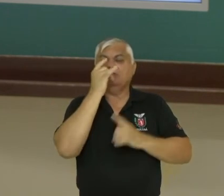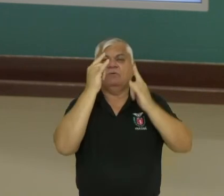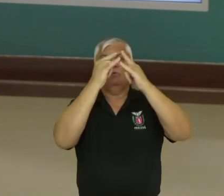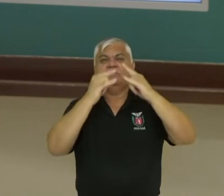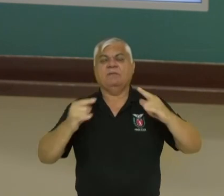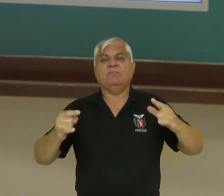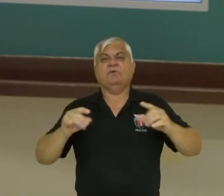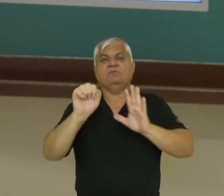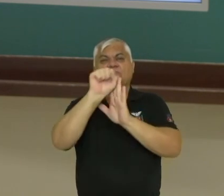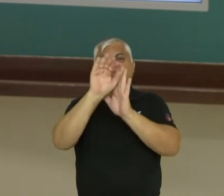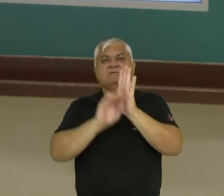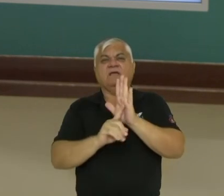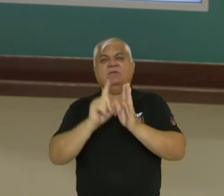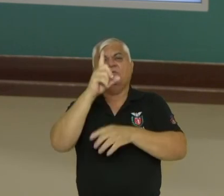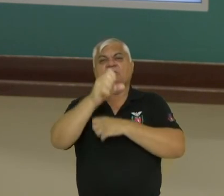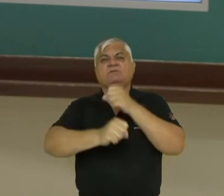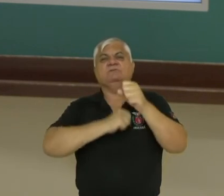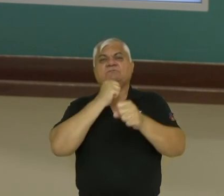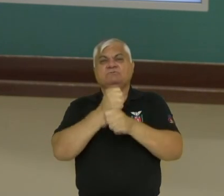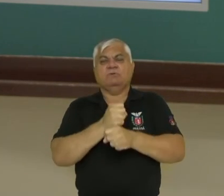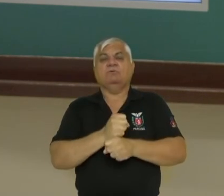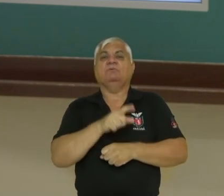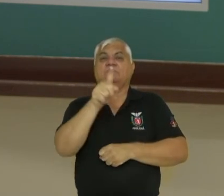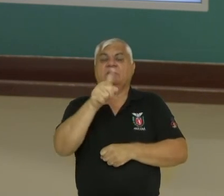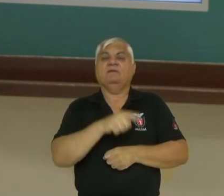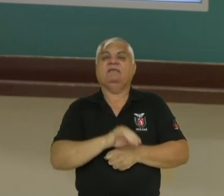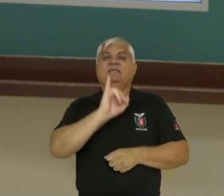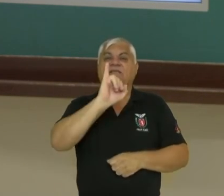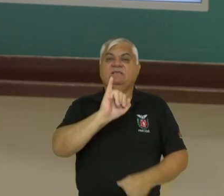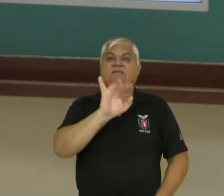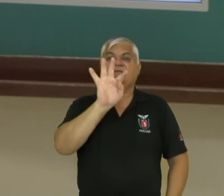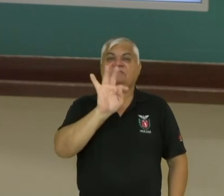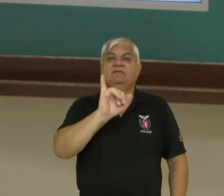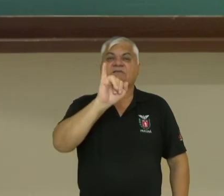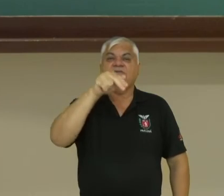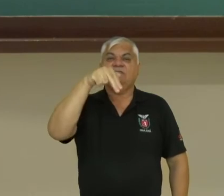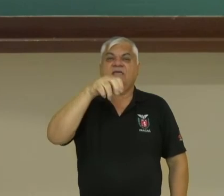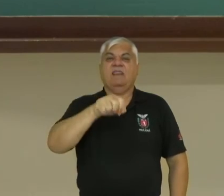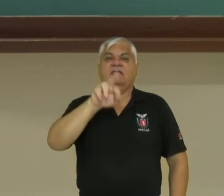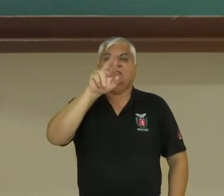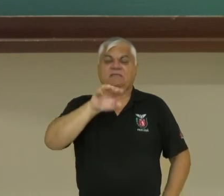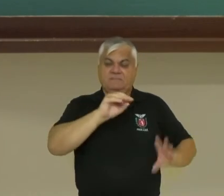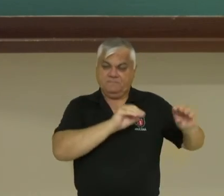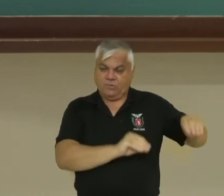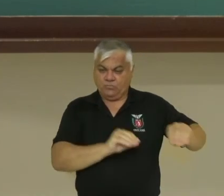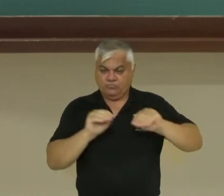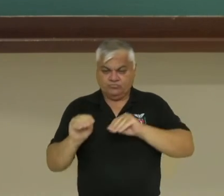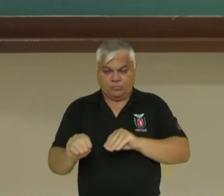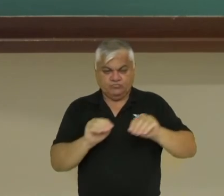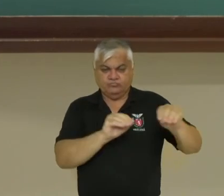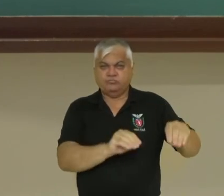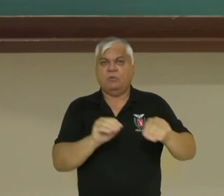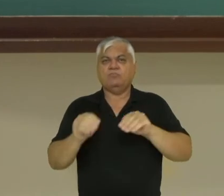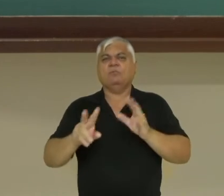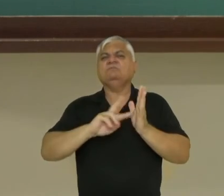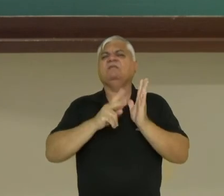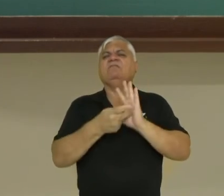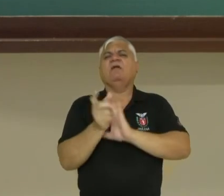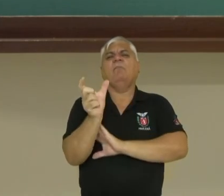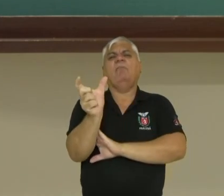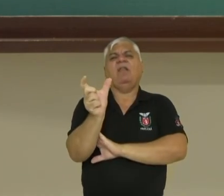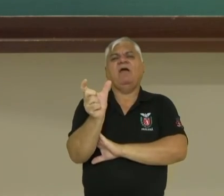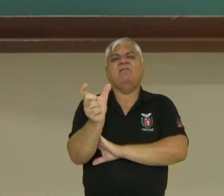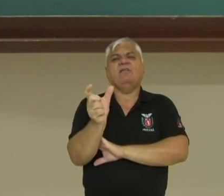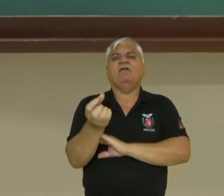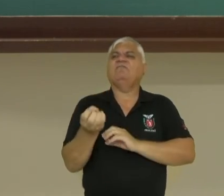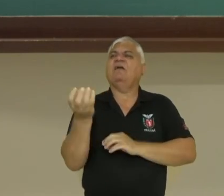XVIII, que ele passa a ser o quê? Boa, isso mesmo, passa a ser itinerante. O que significa isso? Que o circo